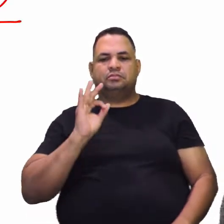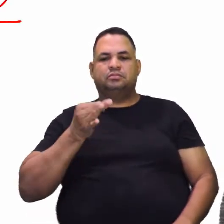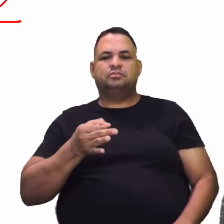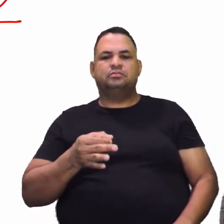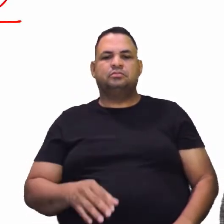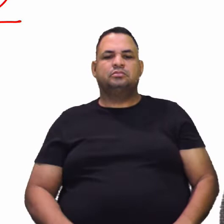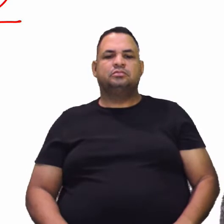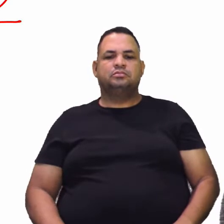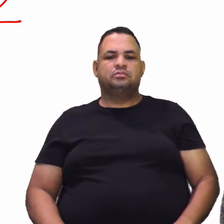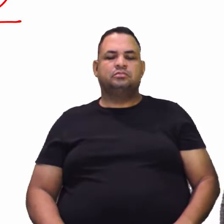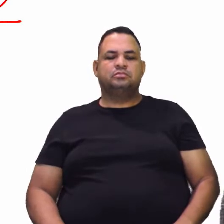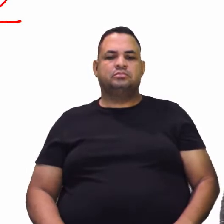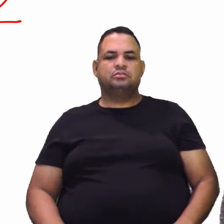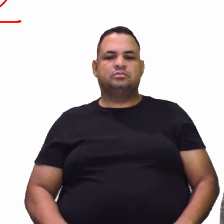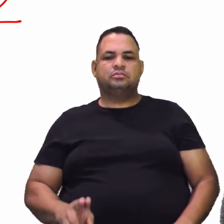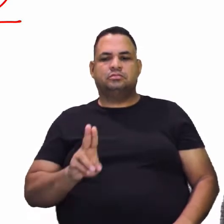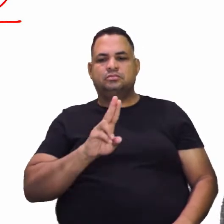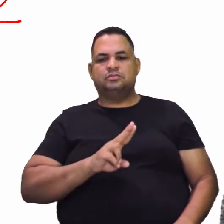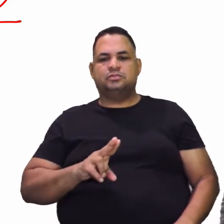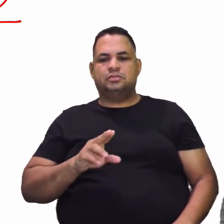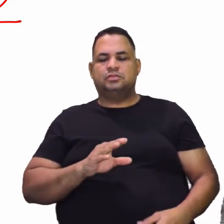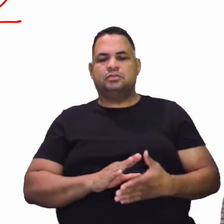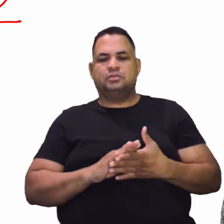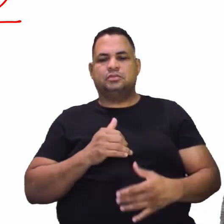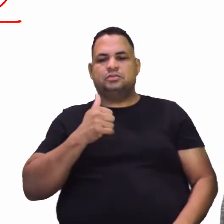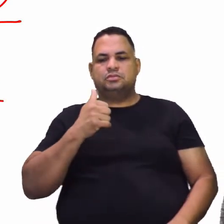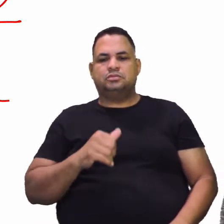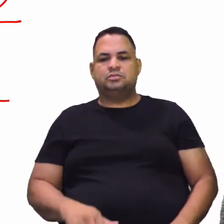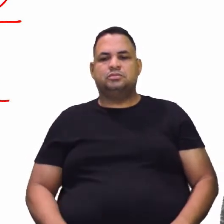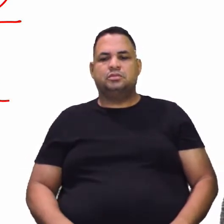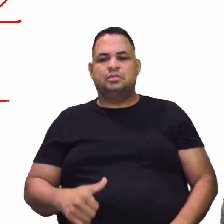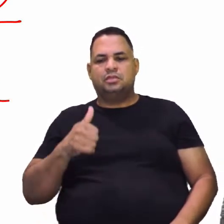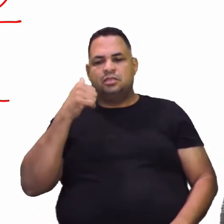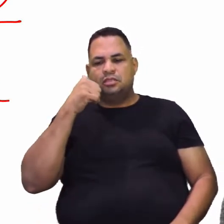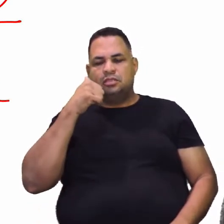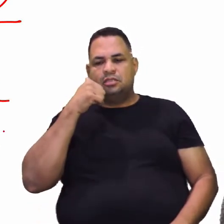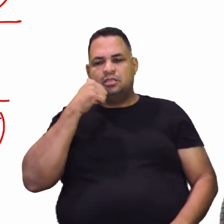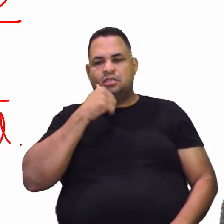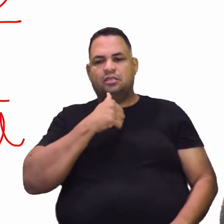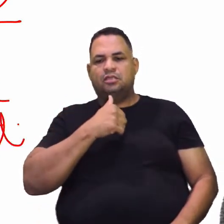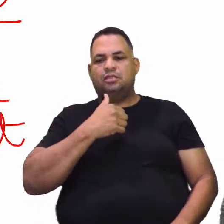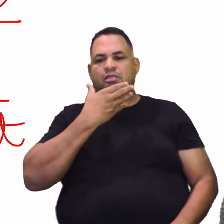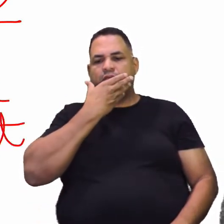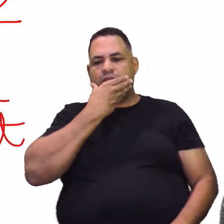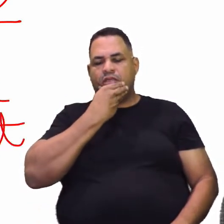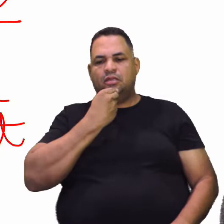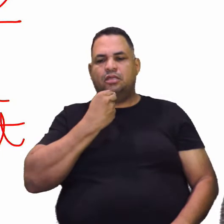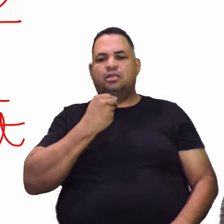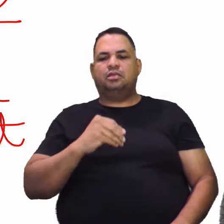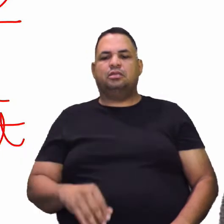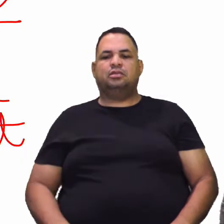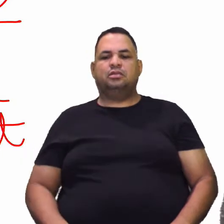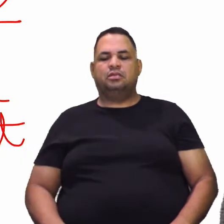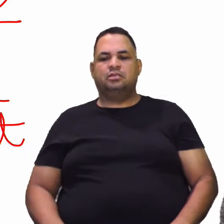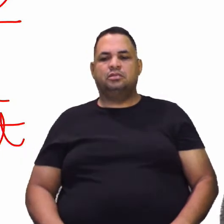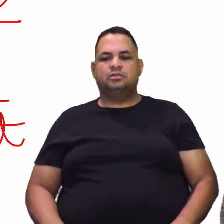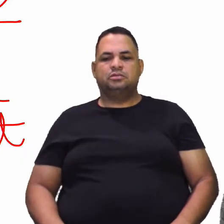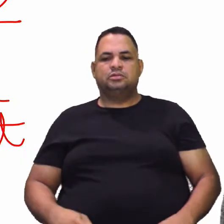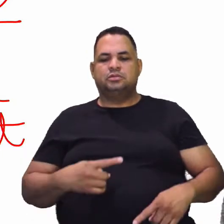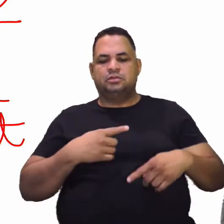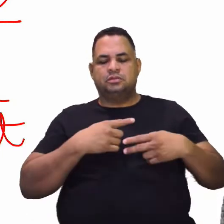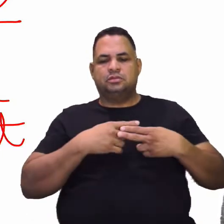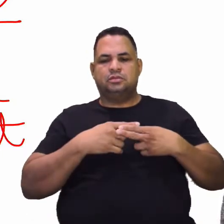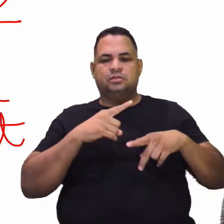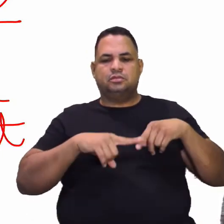certo? Sendo que esse só é usado com ele, ela e o it, que é ele e ela para objetos